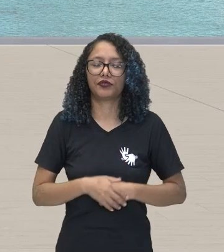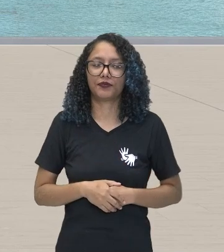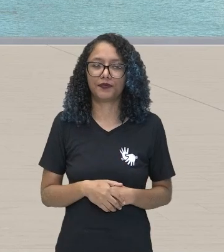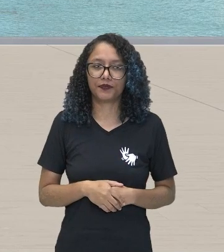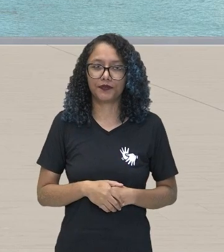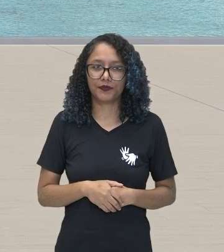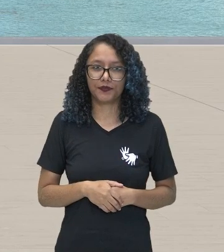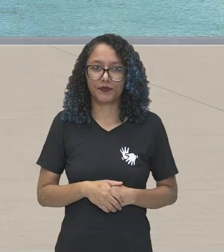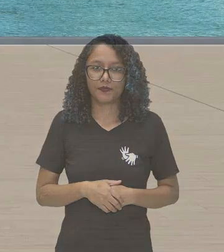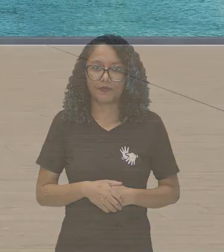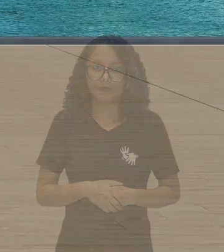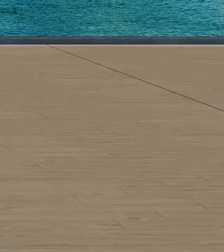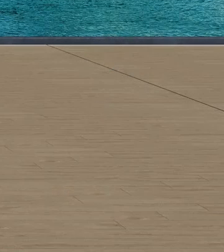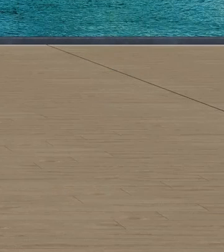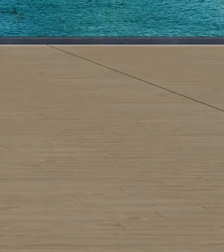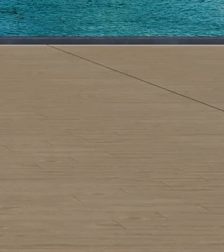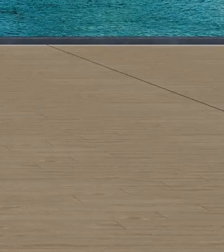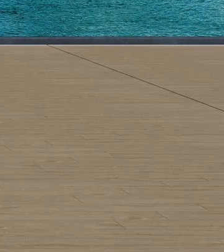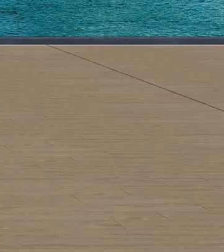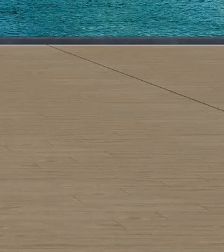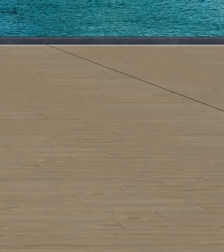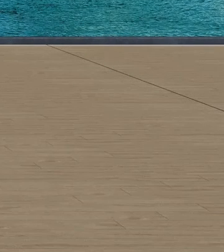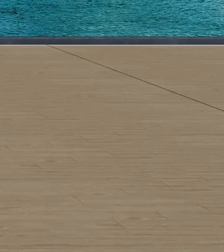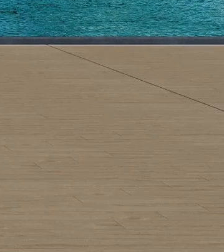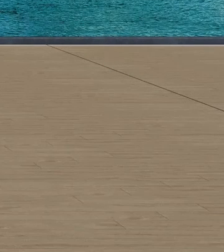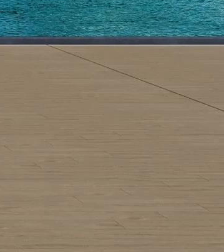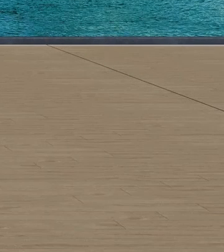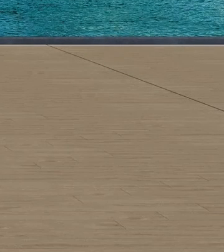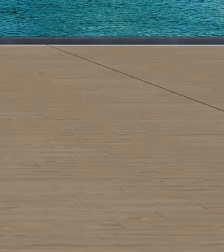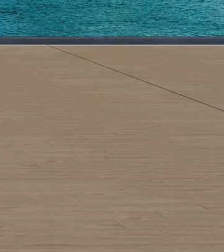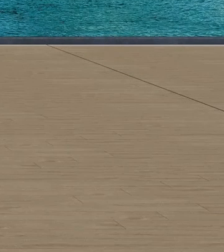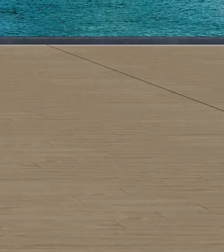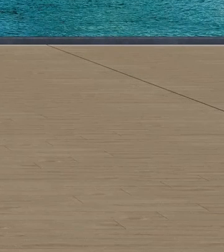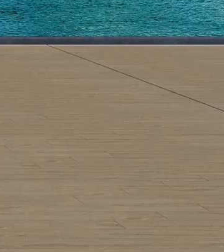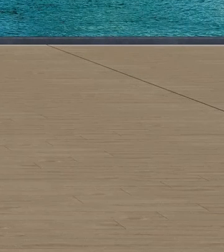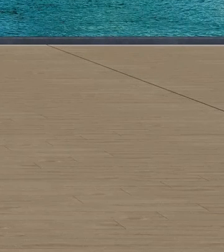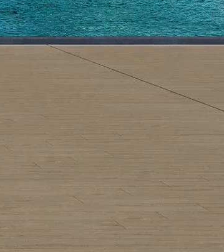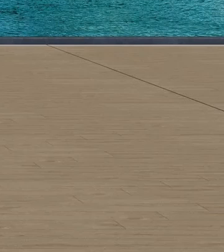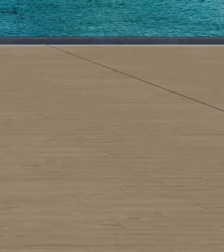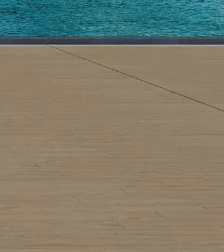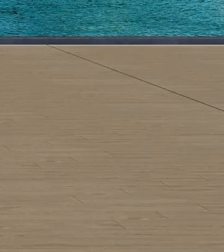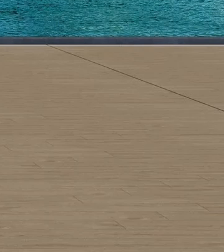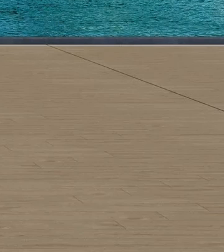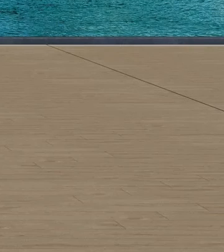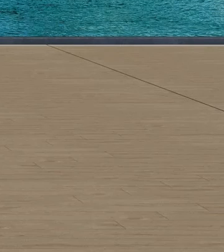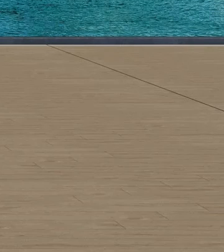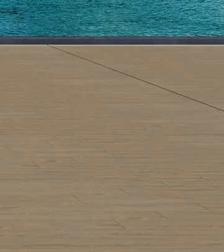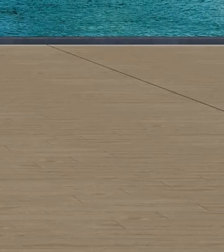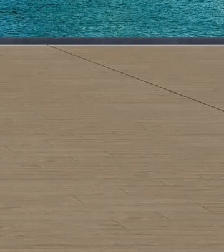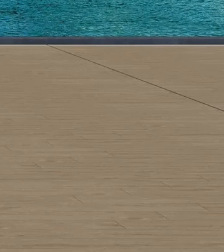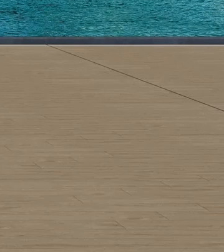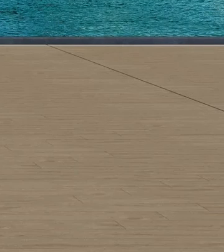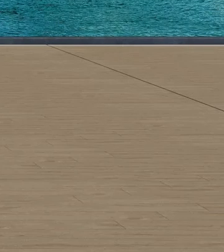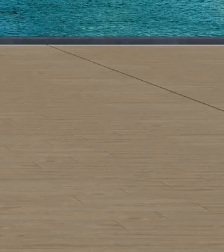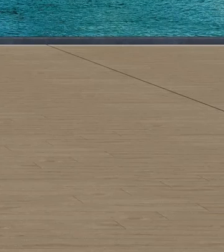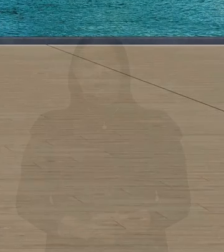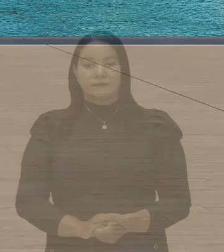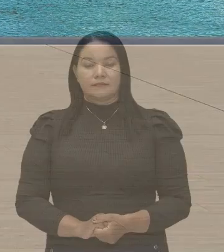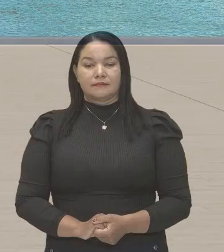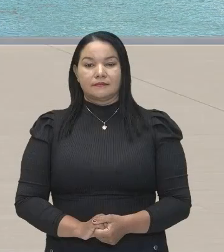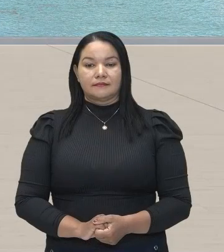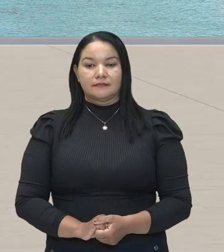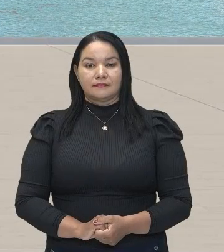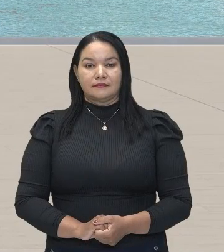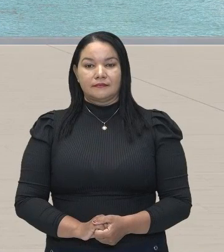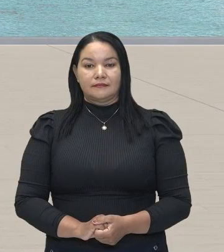para a população africana, principalmente dos países aí que acaba, né, passando o rio Nilo, tá? E isso